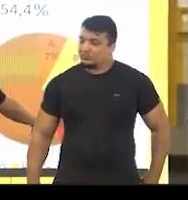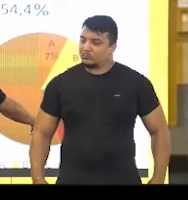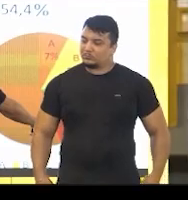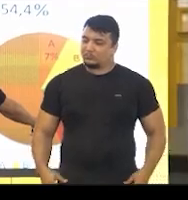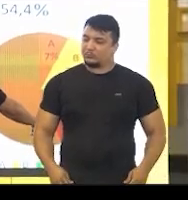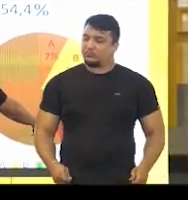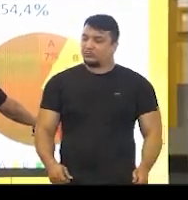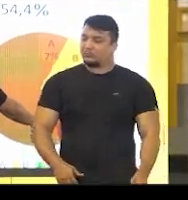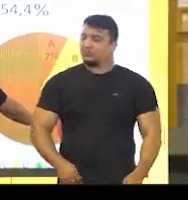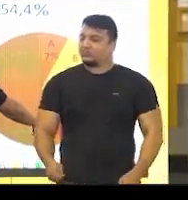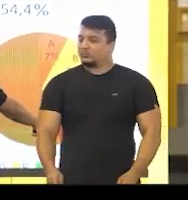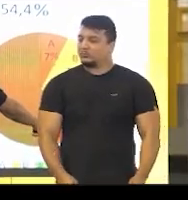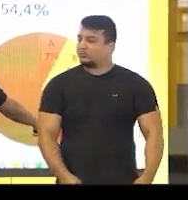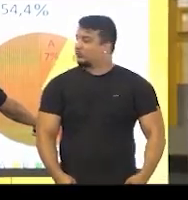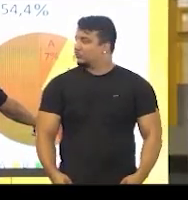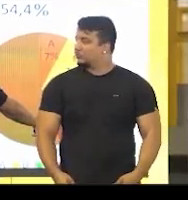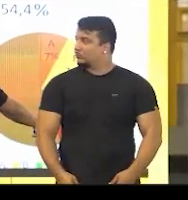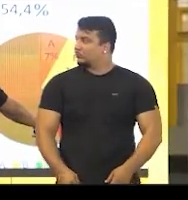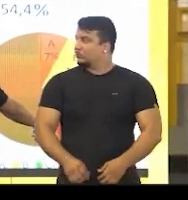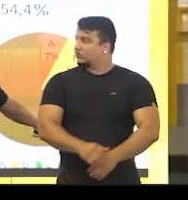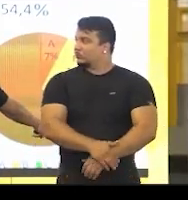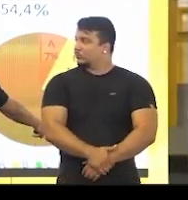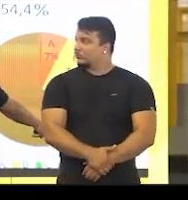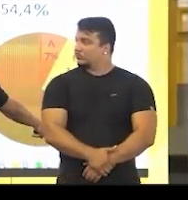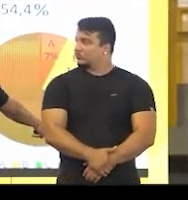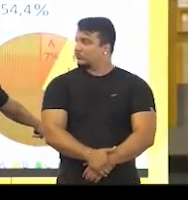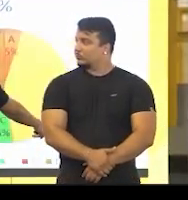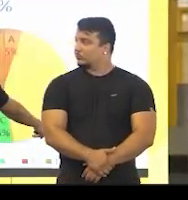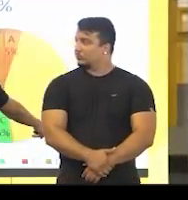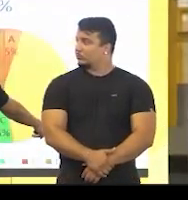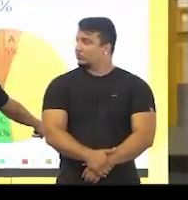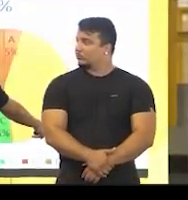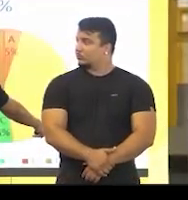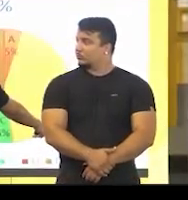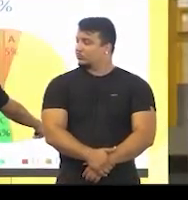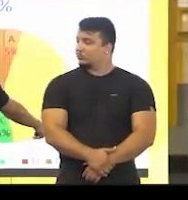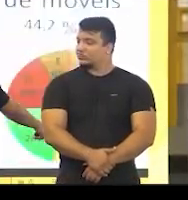Essa? Acho que não ficou na sequência aí.